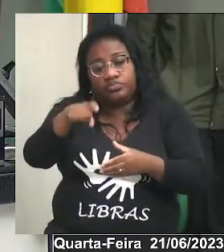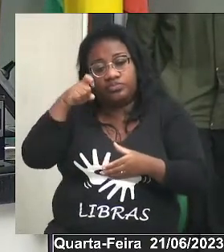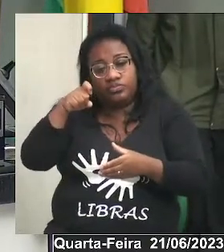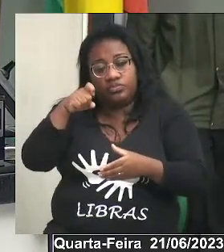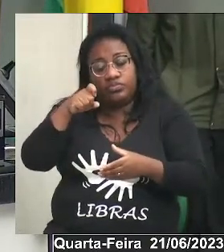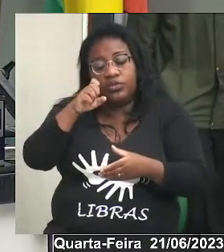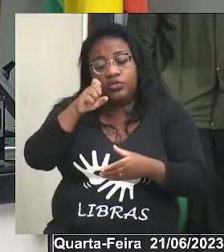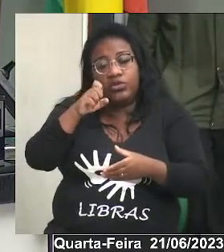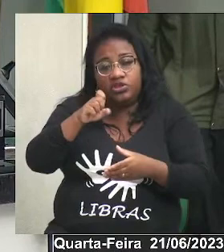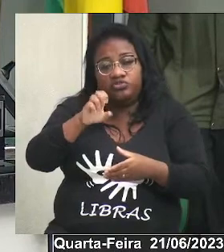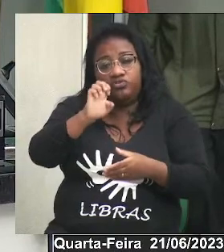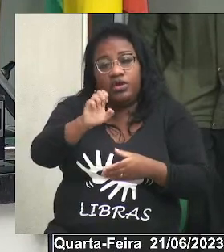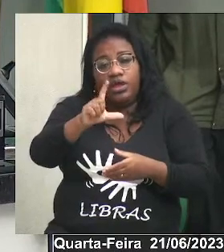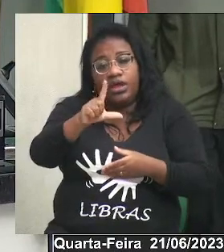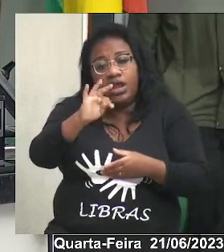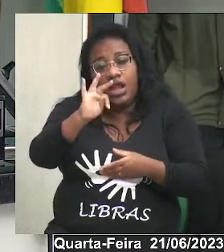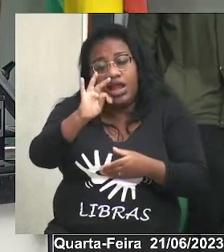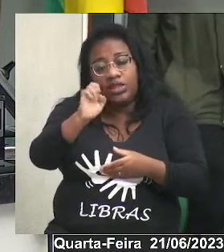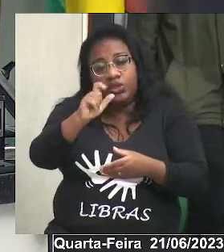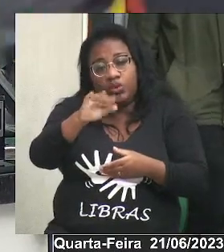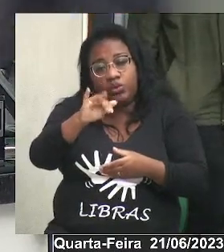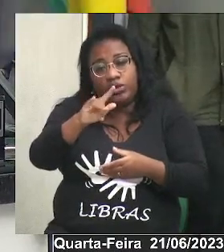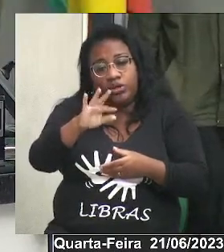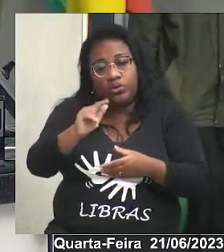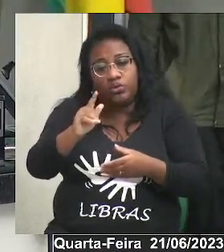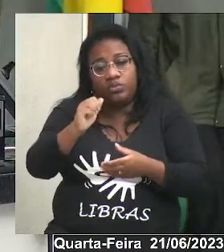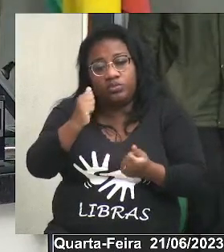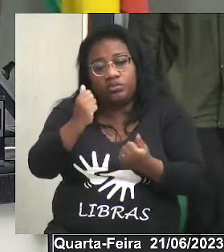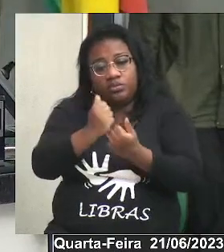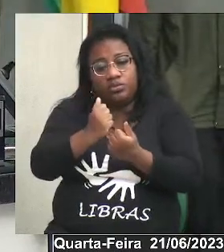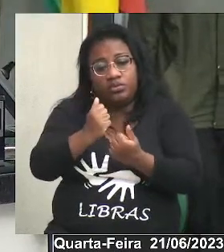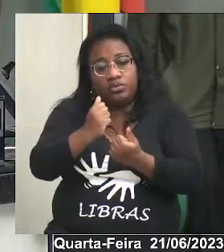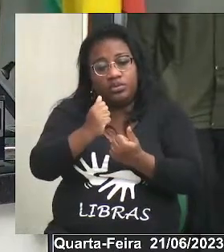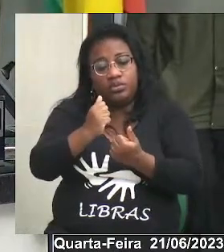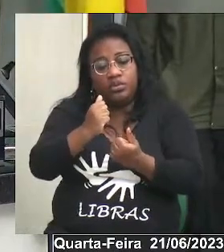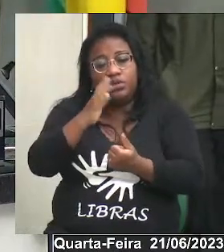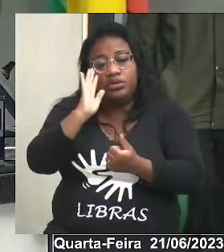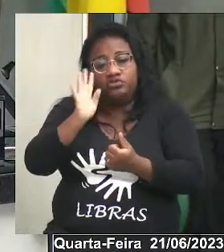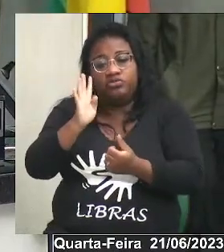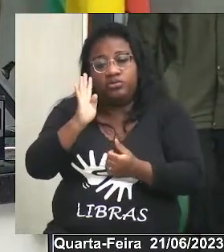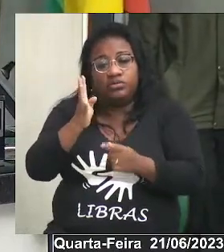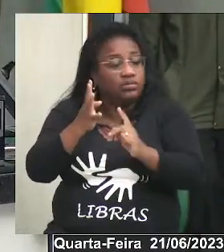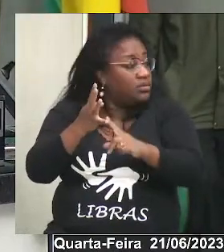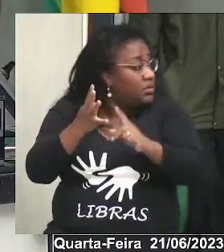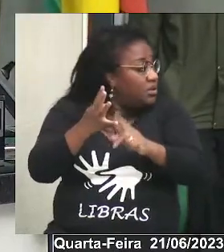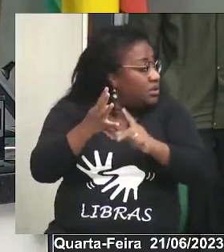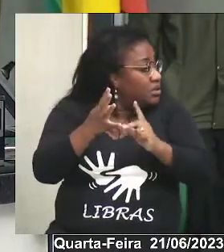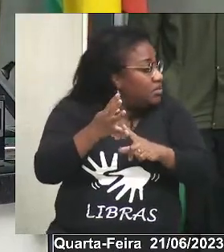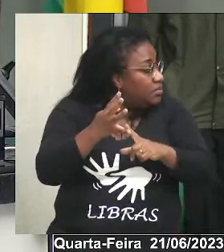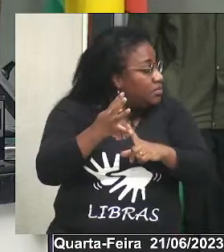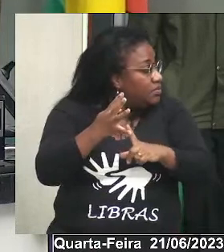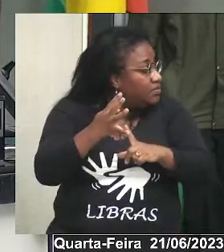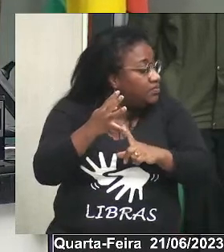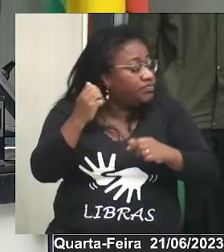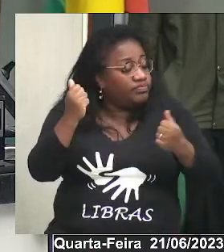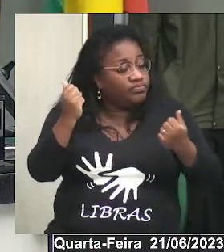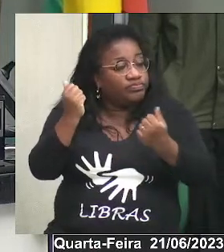lixo eletrônico, faz muito mal para a nossa saúde, então eu peço também o apoio desse projeto. Já o quarto projeto, eu